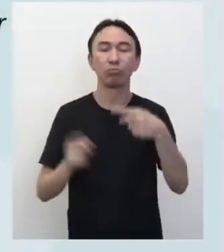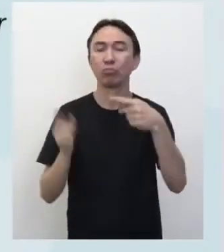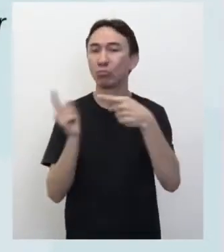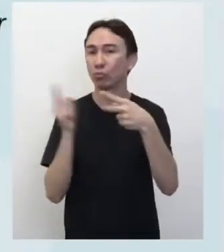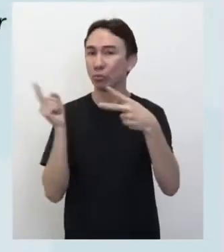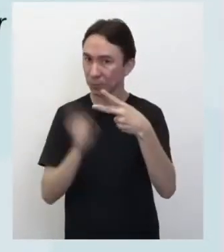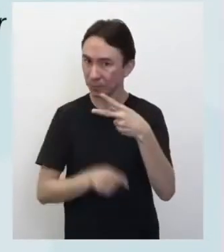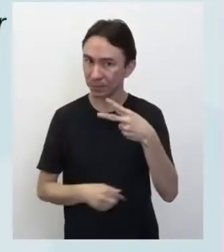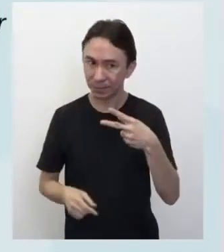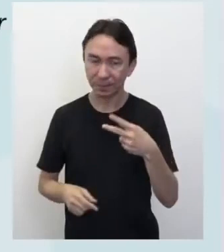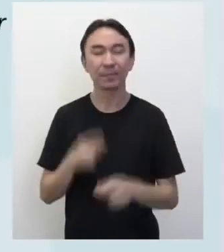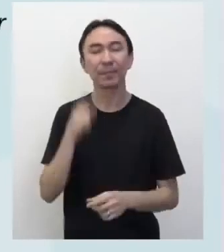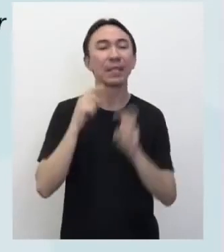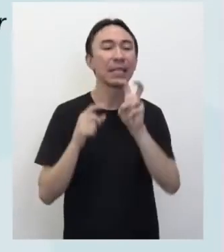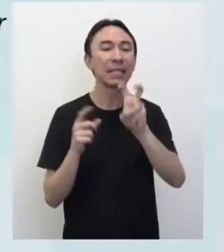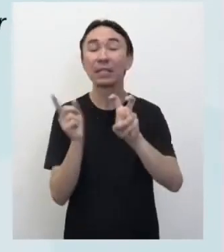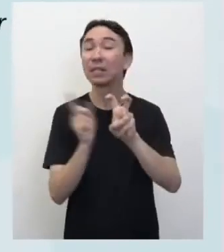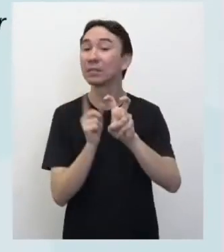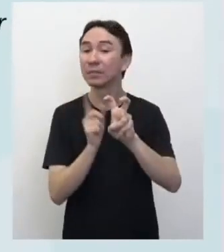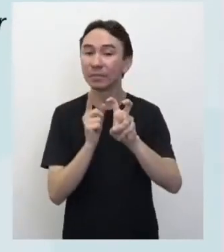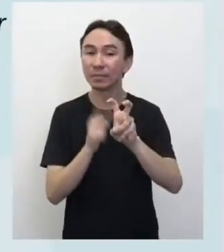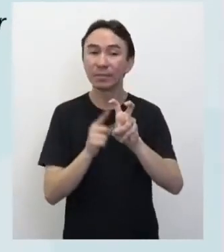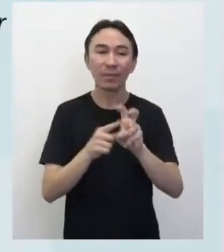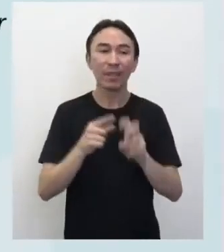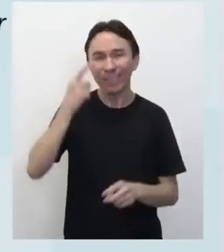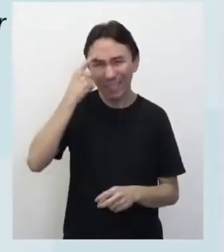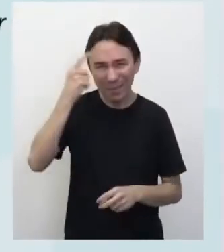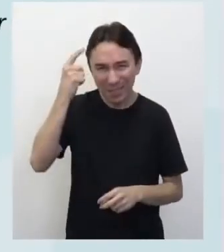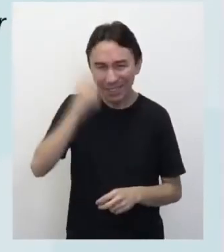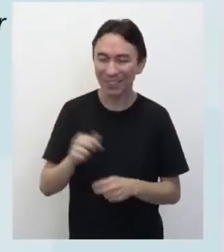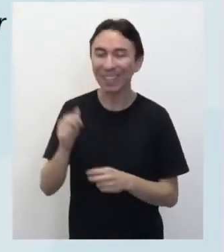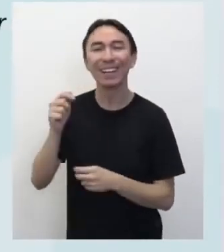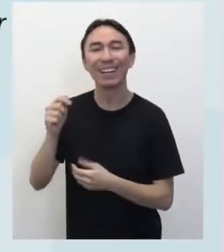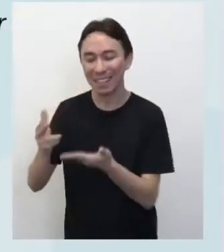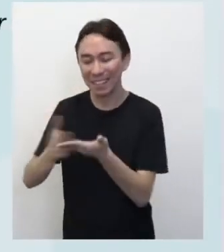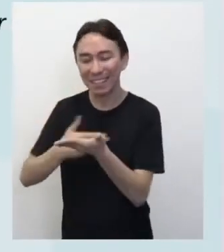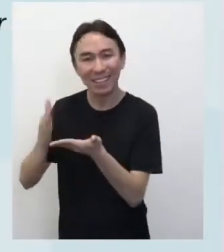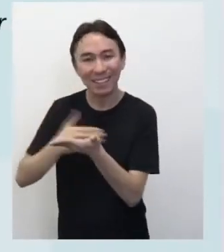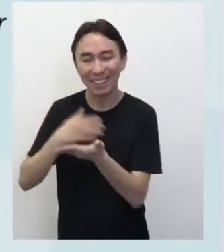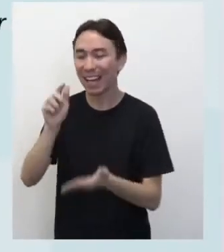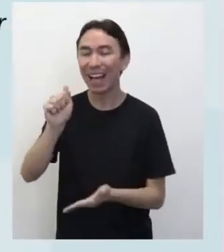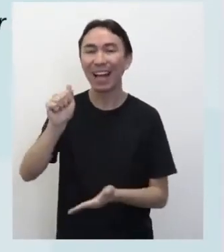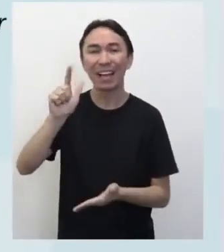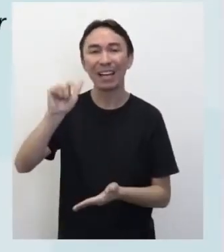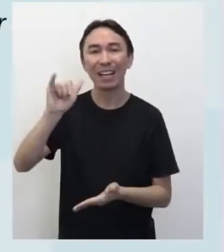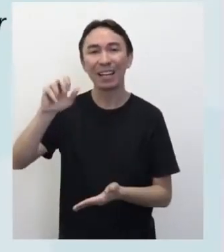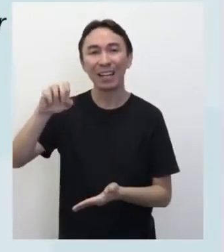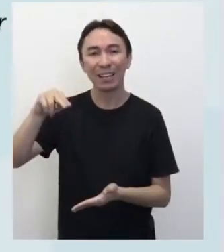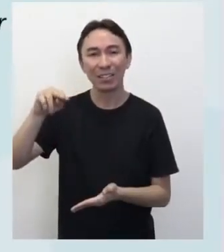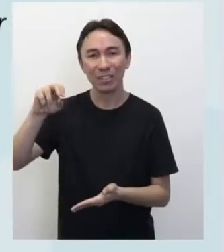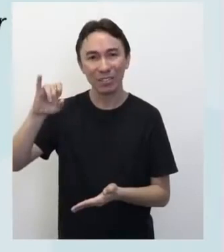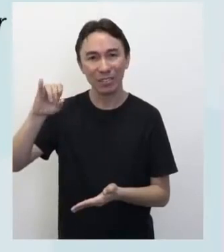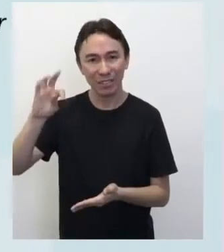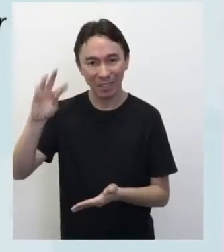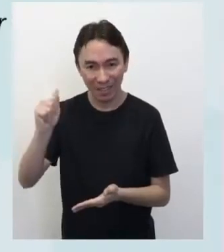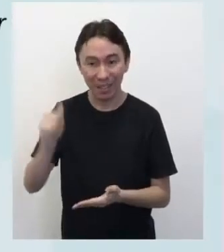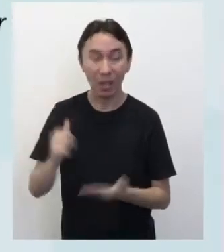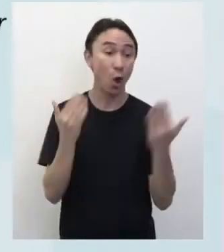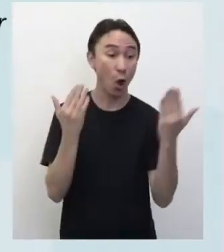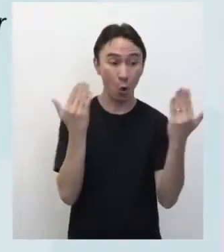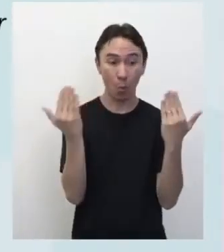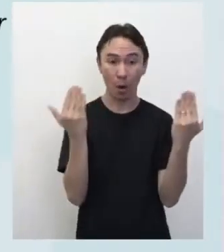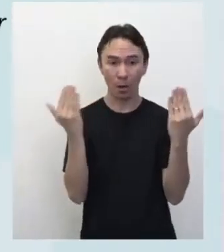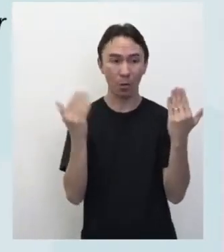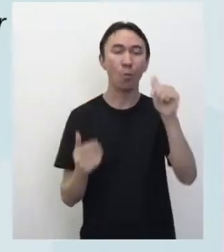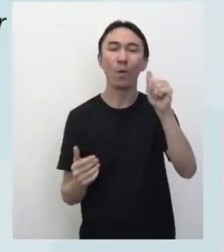do Alienista, que a gente fez ontem um pouquinho hoje, e comparando com a de Alice, olha só, uma pergunta que você